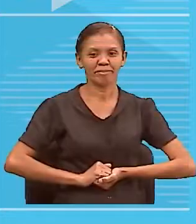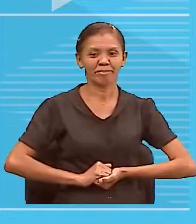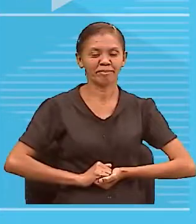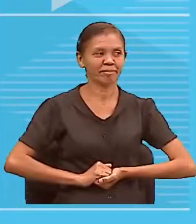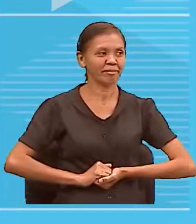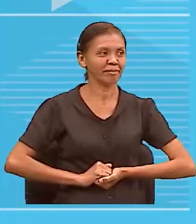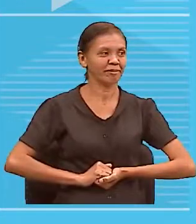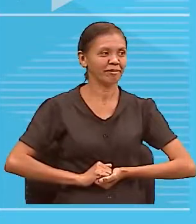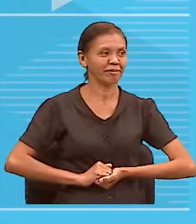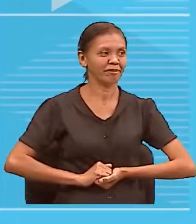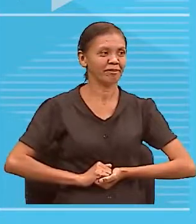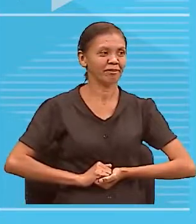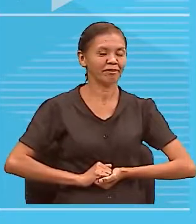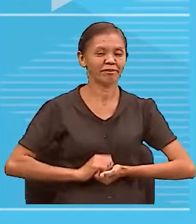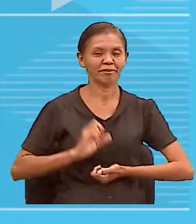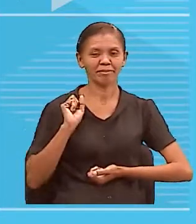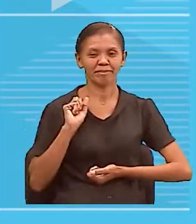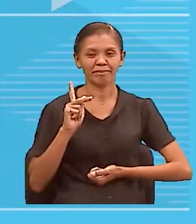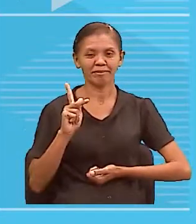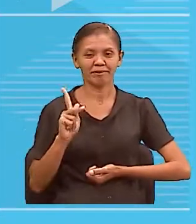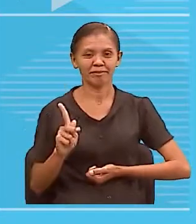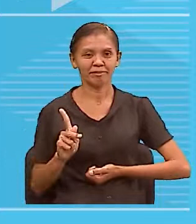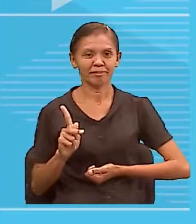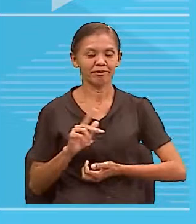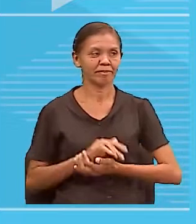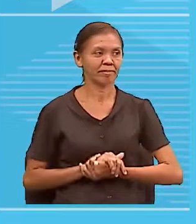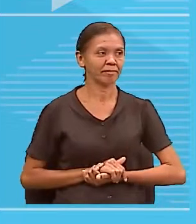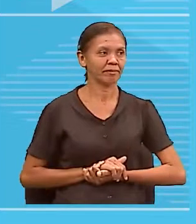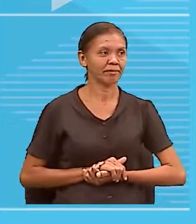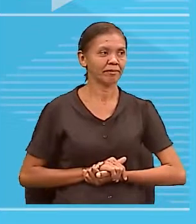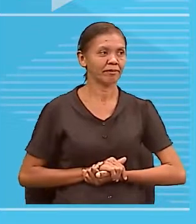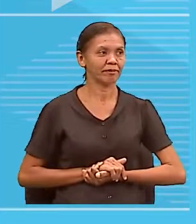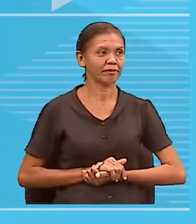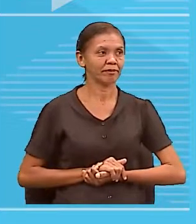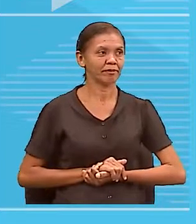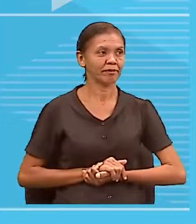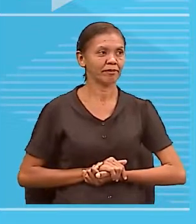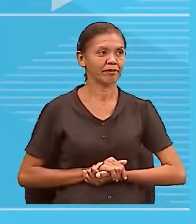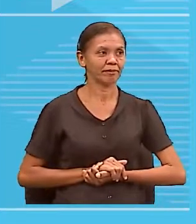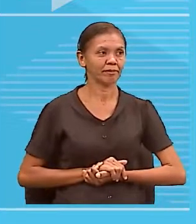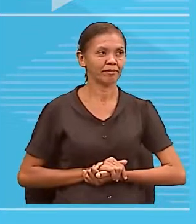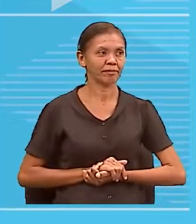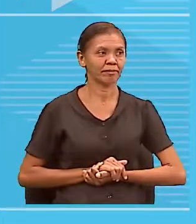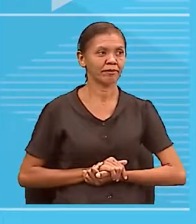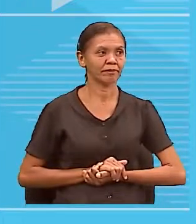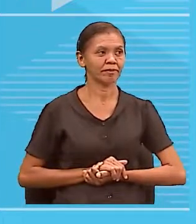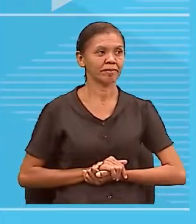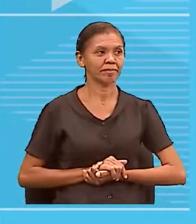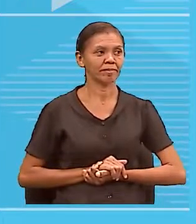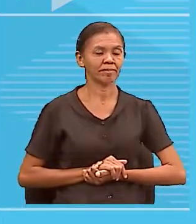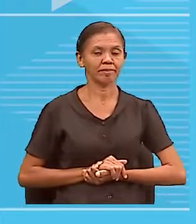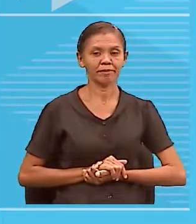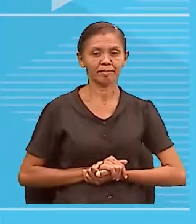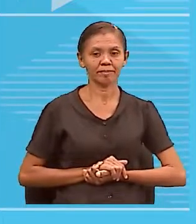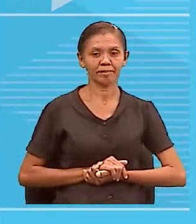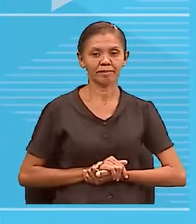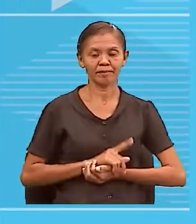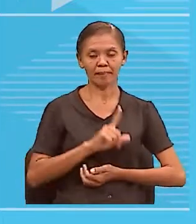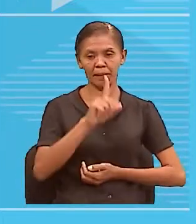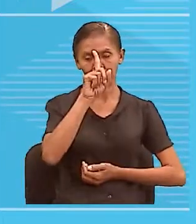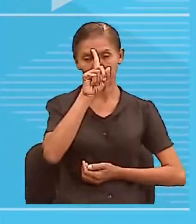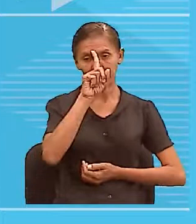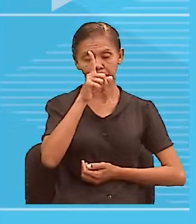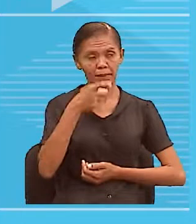e eu Ok pronto então aqui é imperativo né